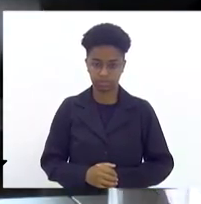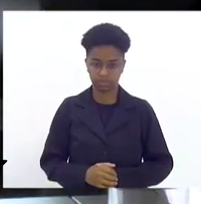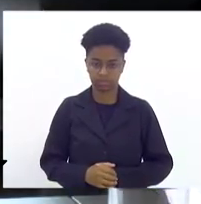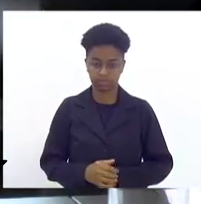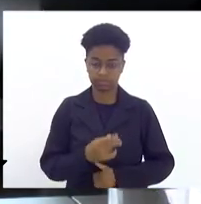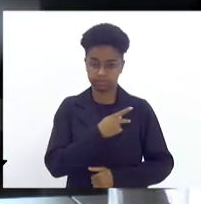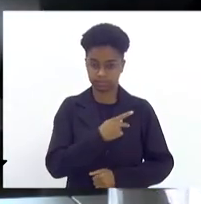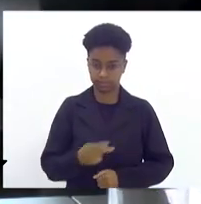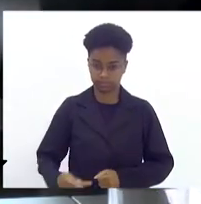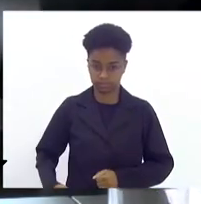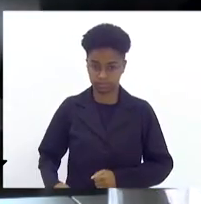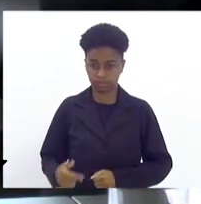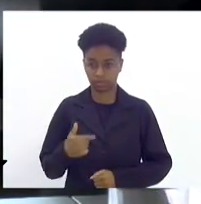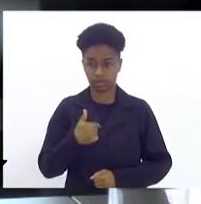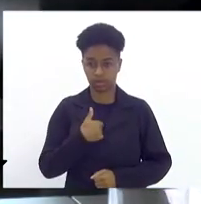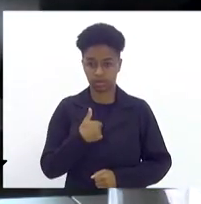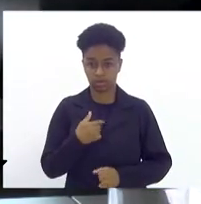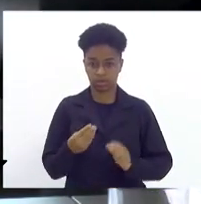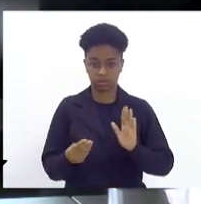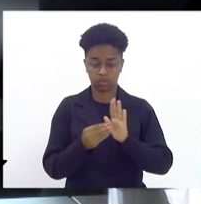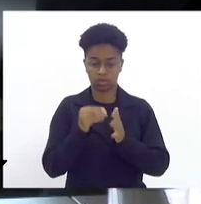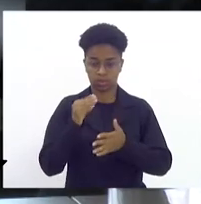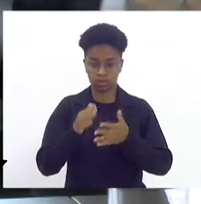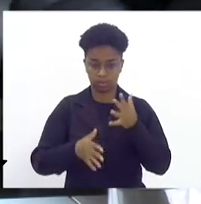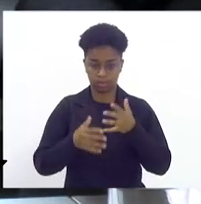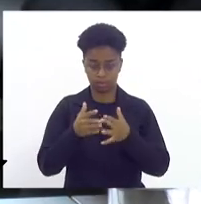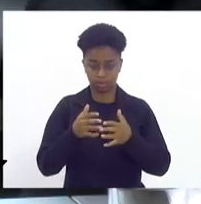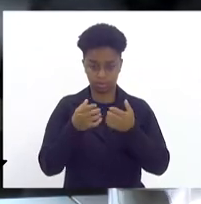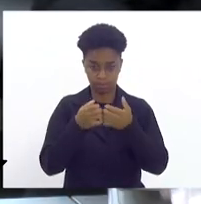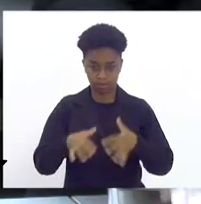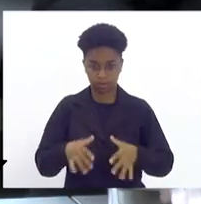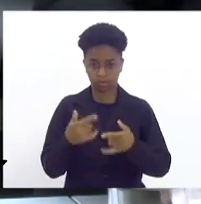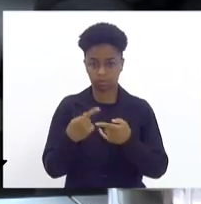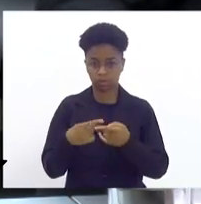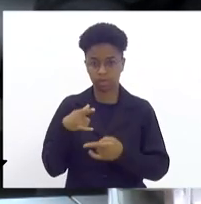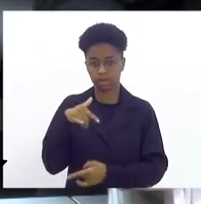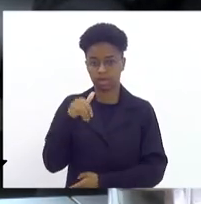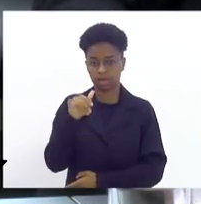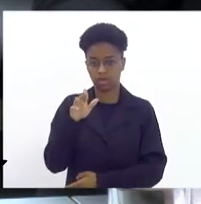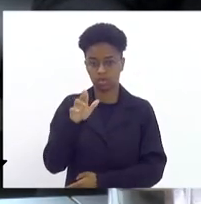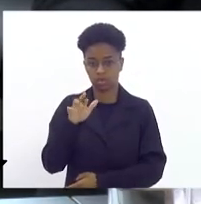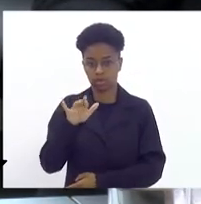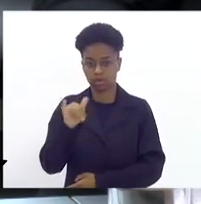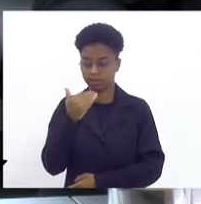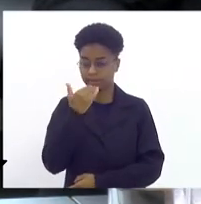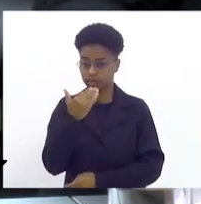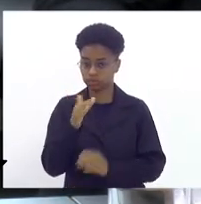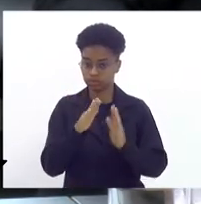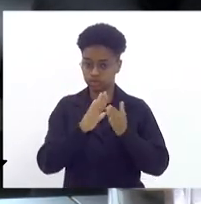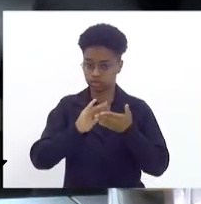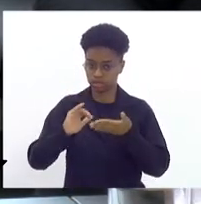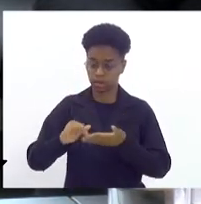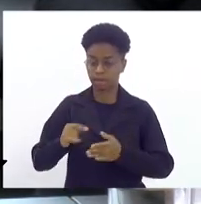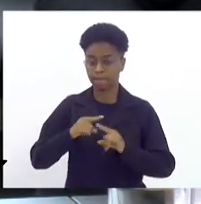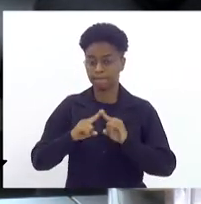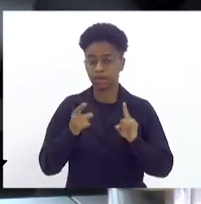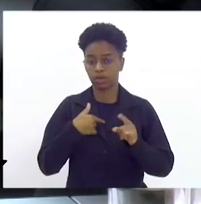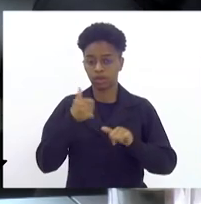Senhor presidente, eu vou dar pela prejudicabilidade. O deputado Yuri pediu até para retirar, mas eu dando uma olhada aqui